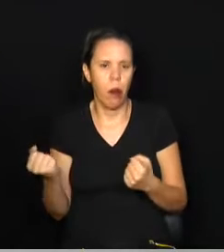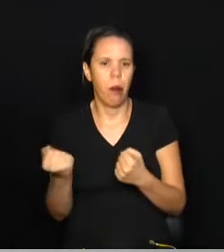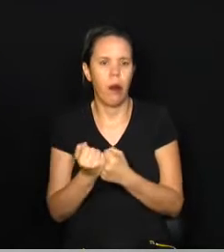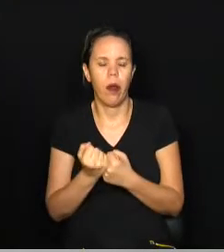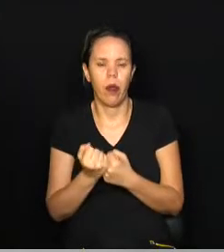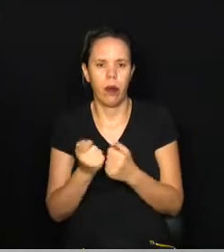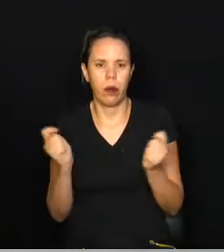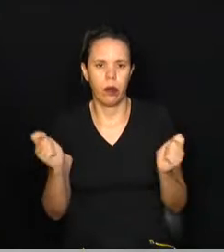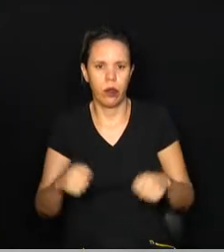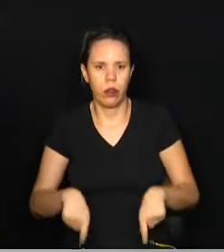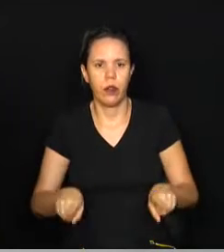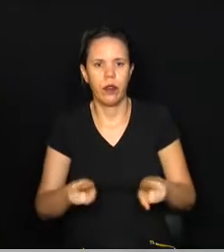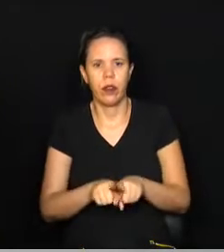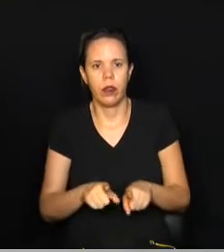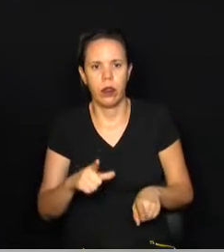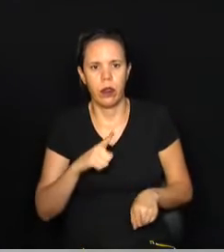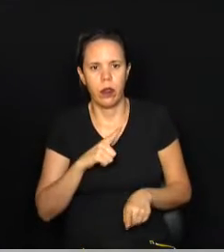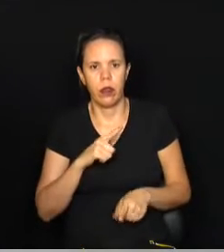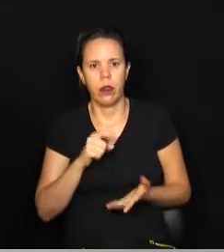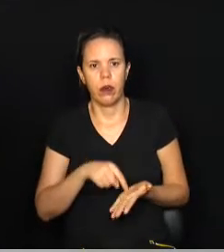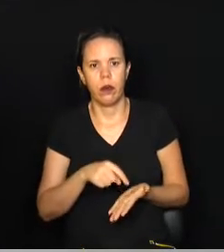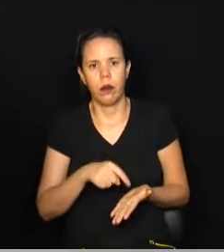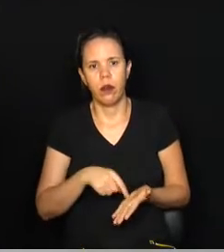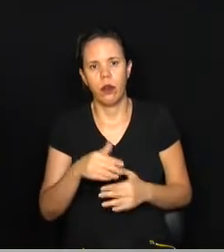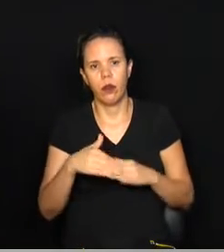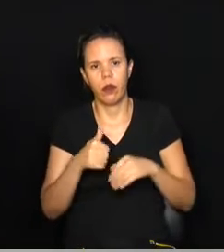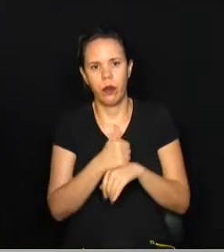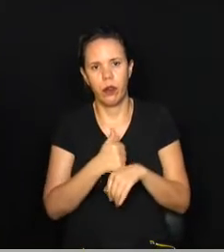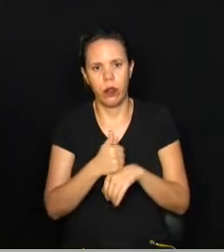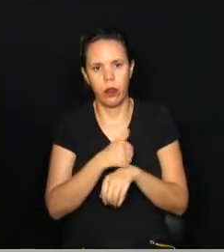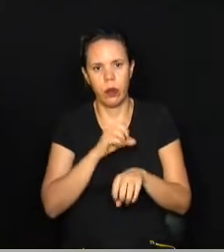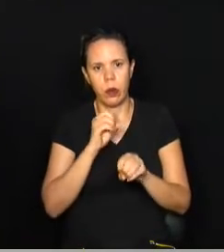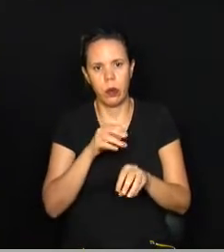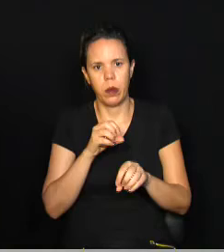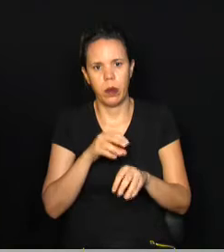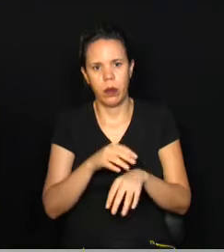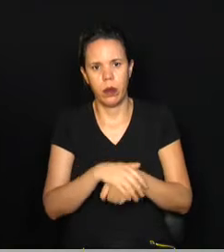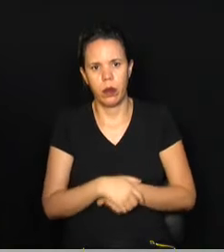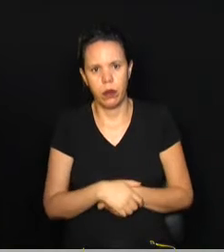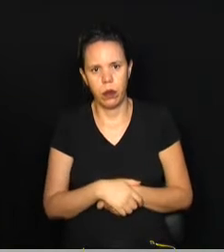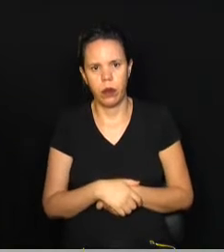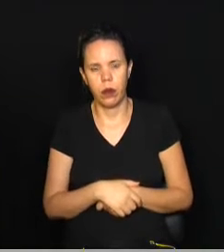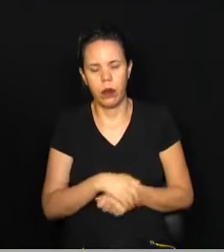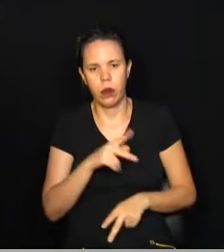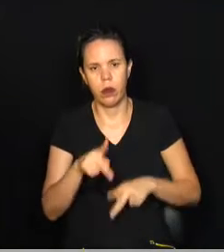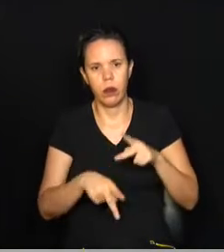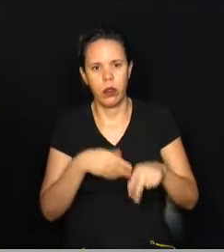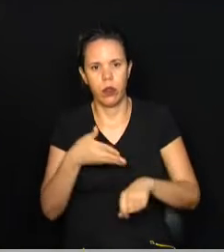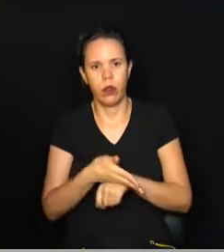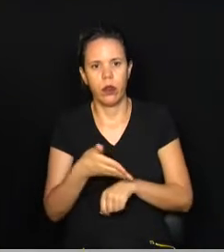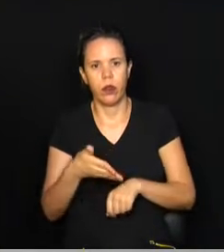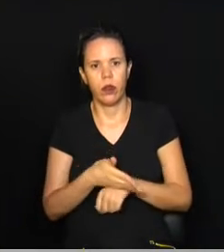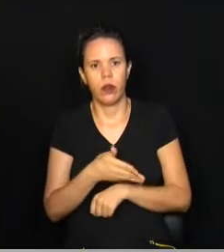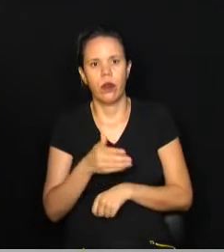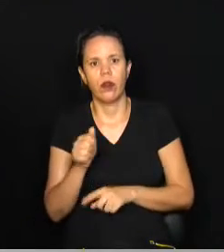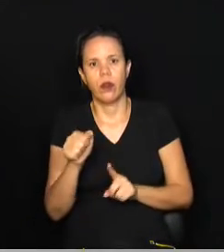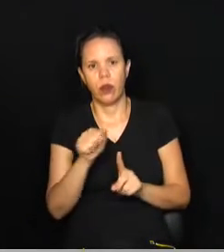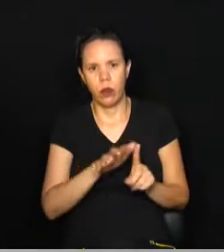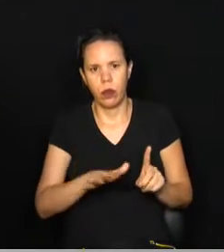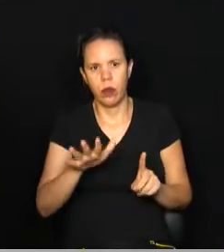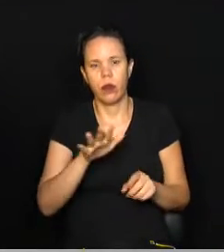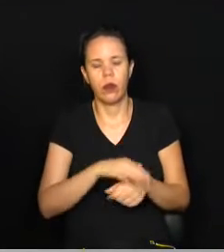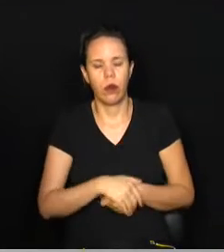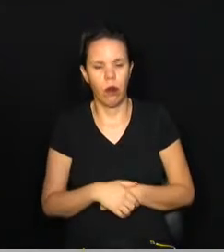é possível colocar na mão dos optometristas para a educação dos membros dessa sociedade, né? É uma